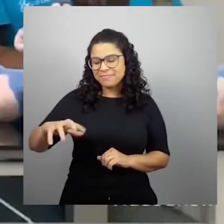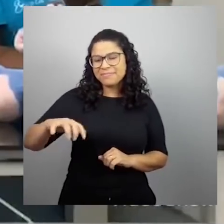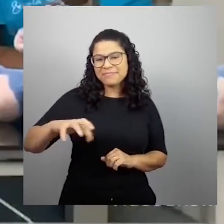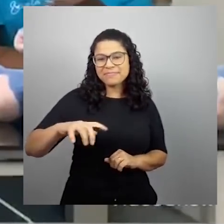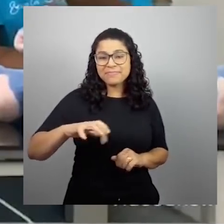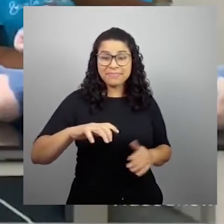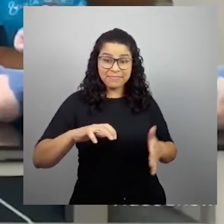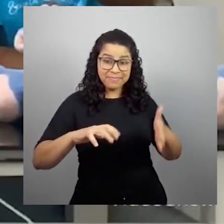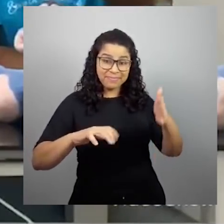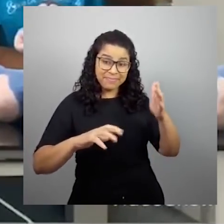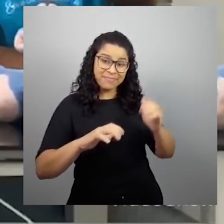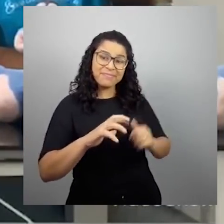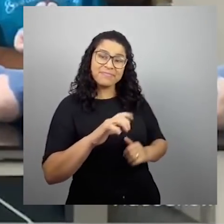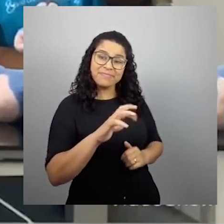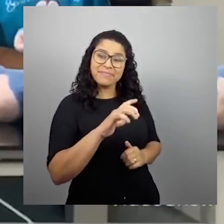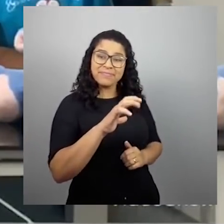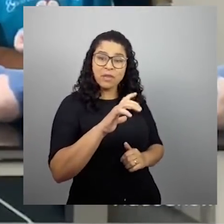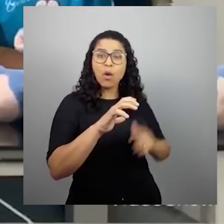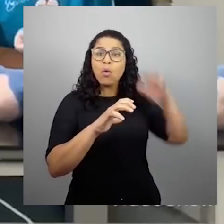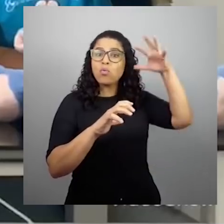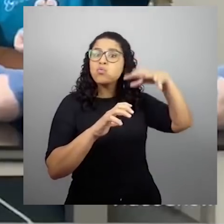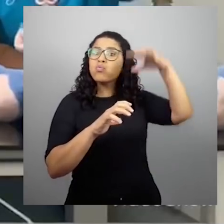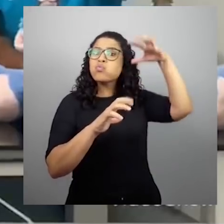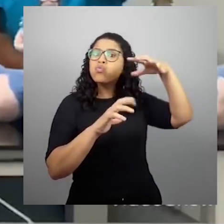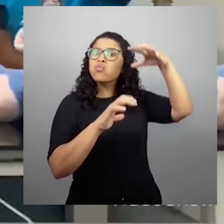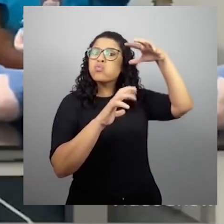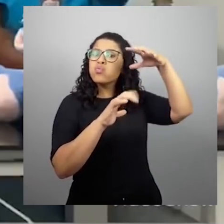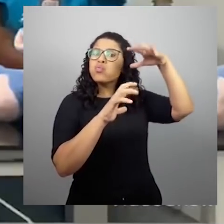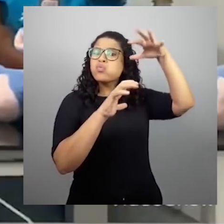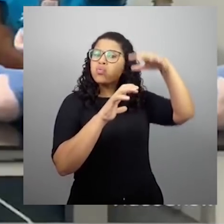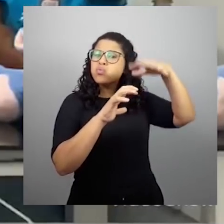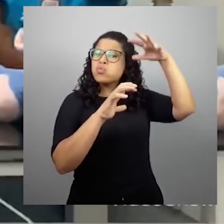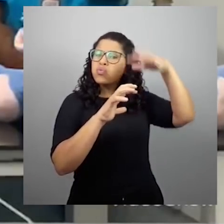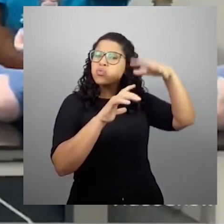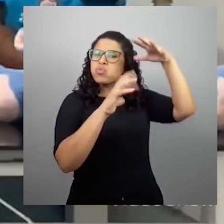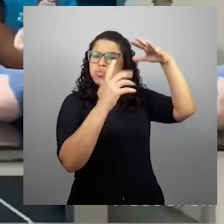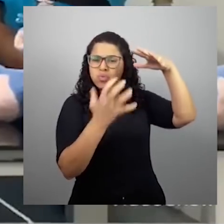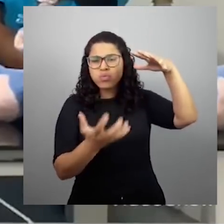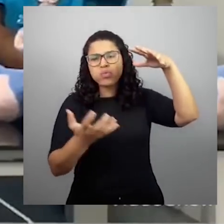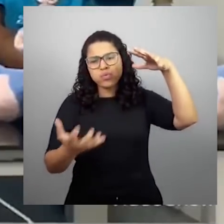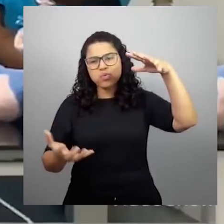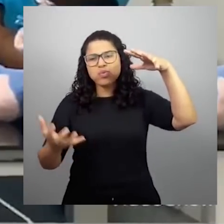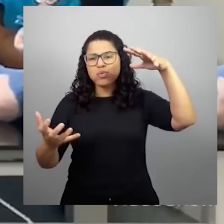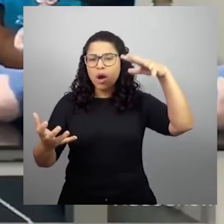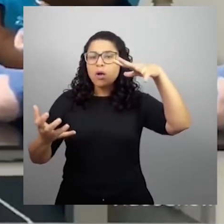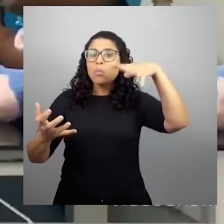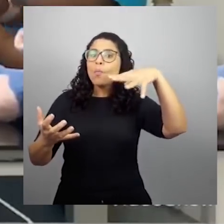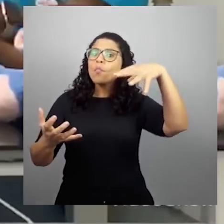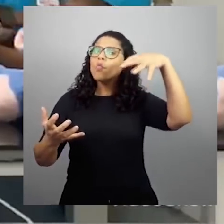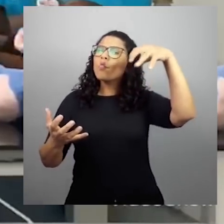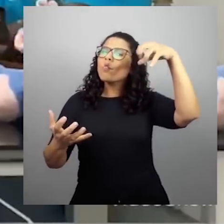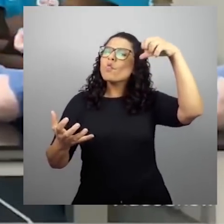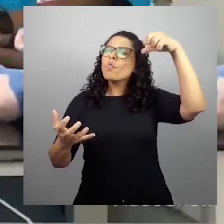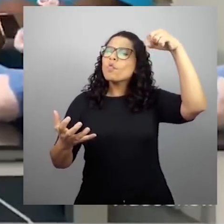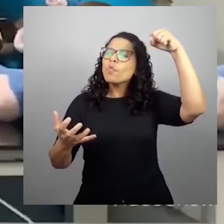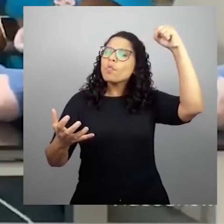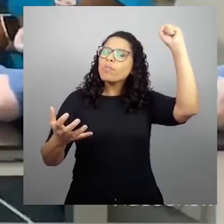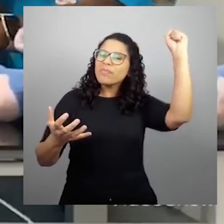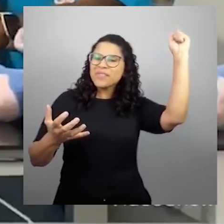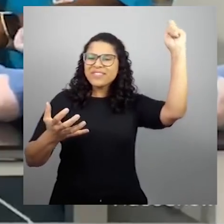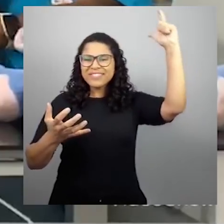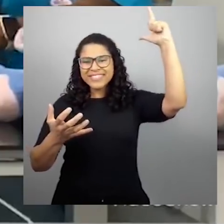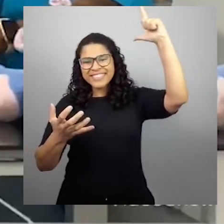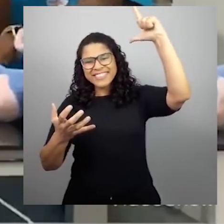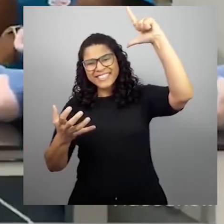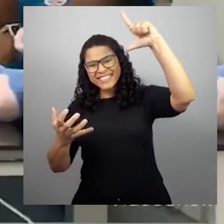A Dona Aranha subiu pela parede, veio a chuva forte e a derrubou. Já passou